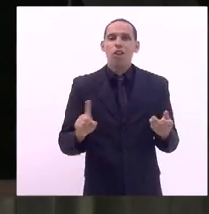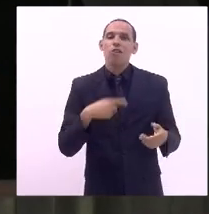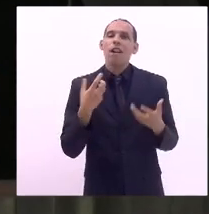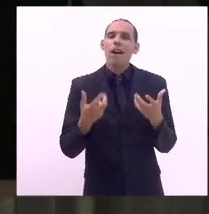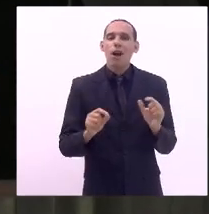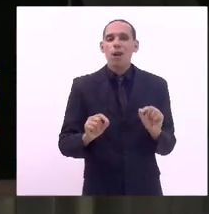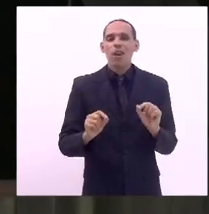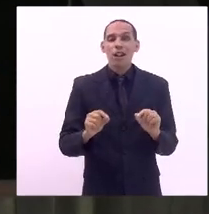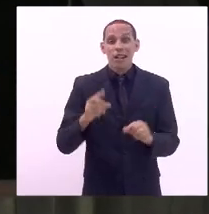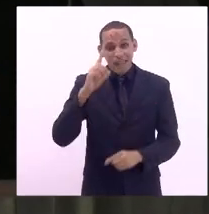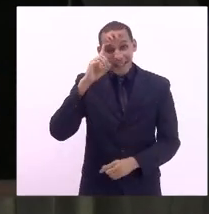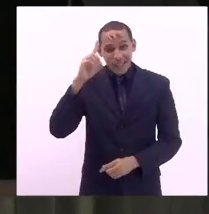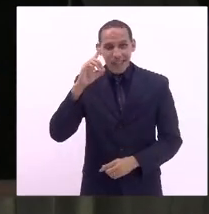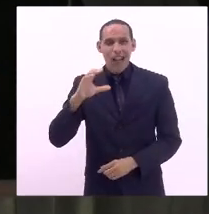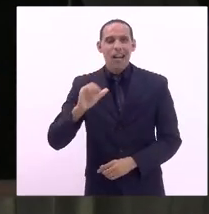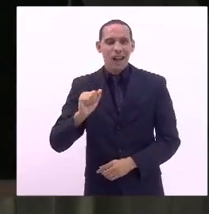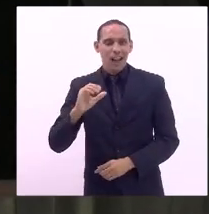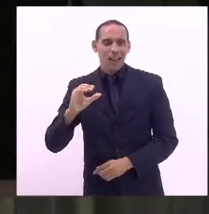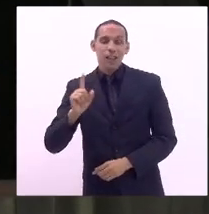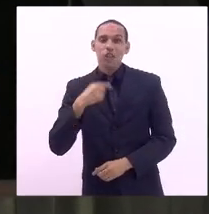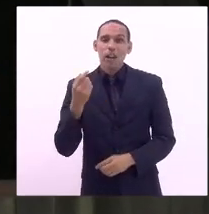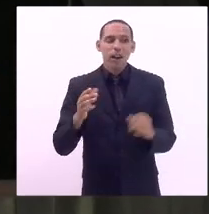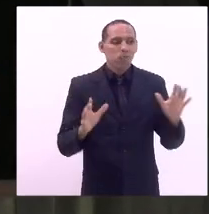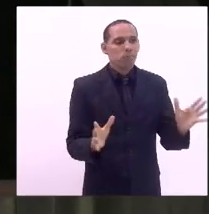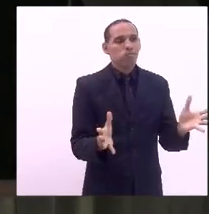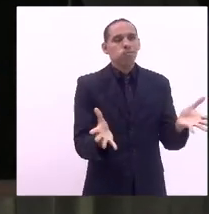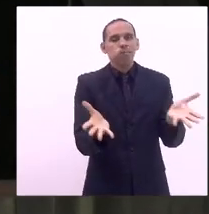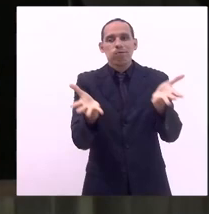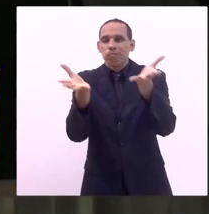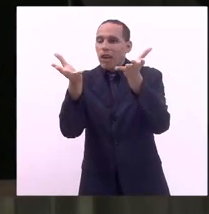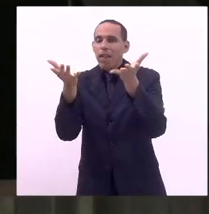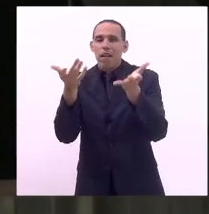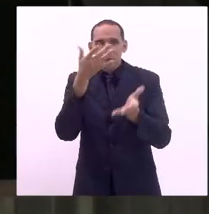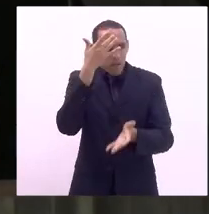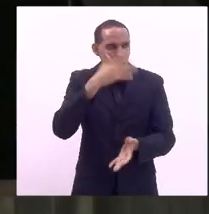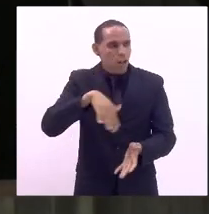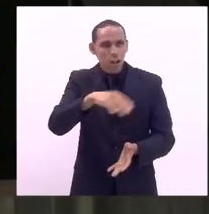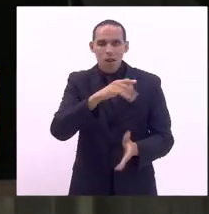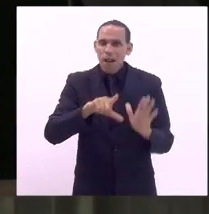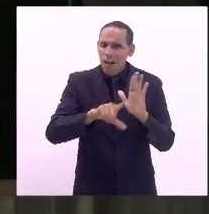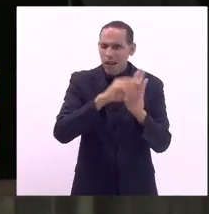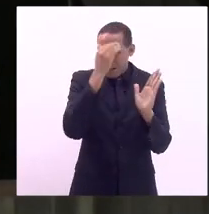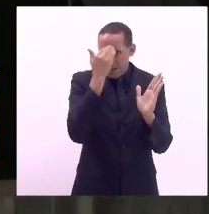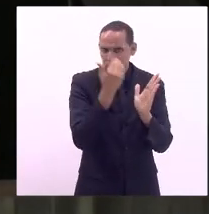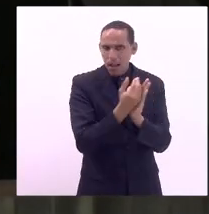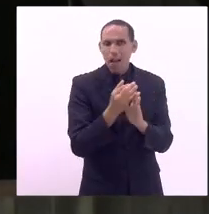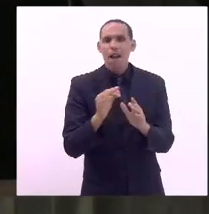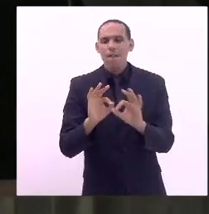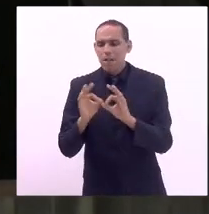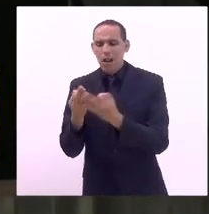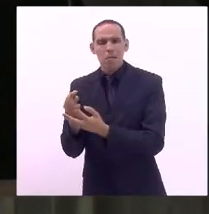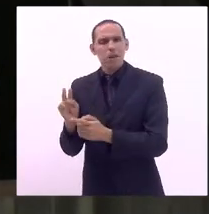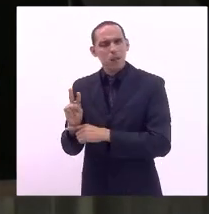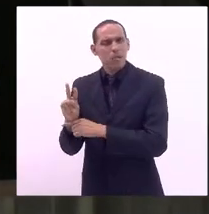anda de acordo com a lei, quem anda em favor de defender a família.